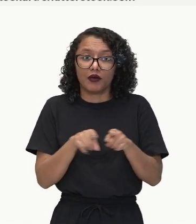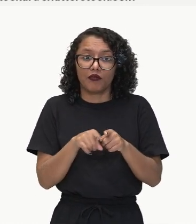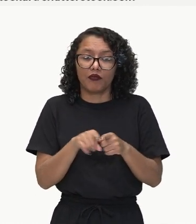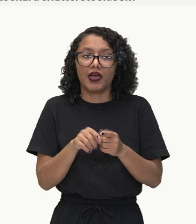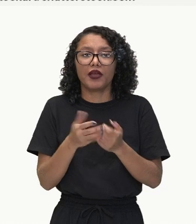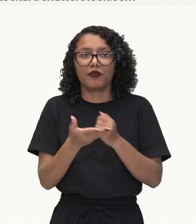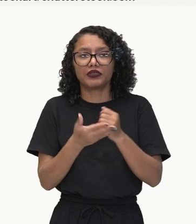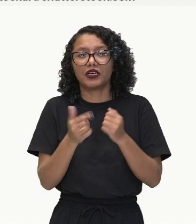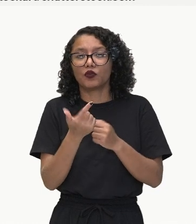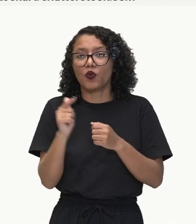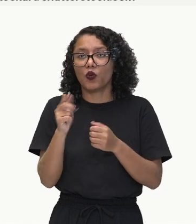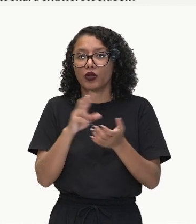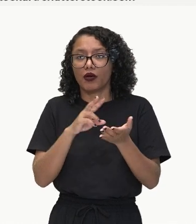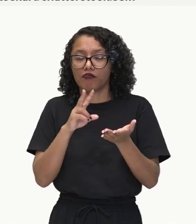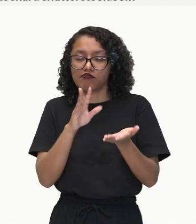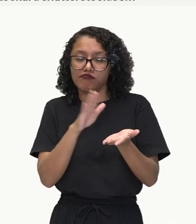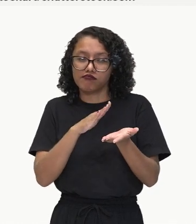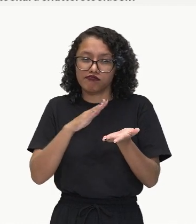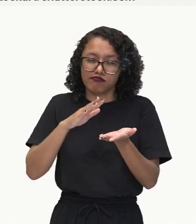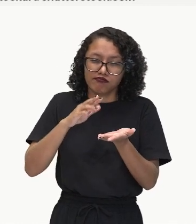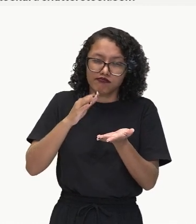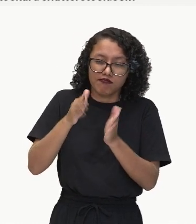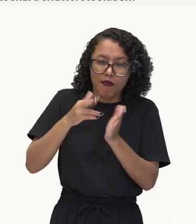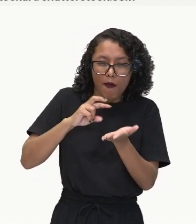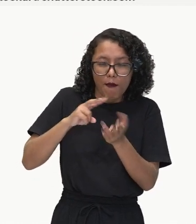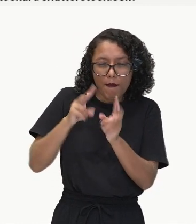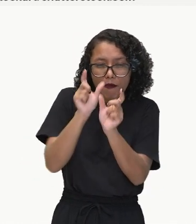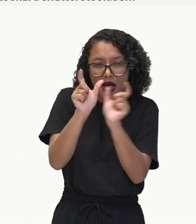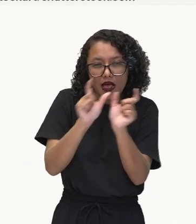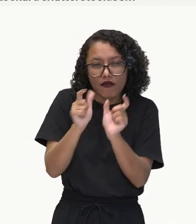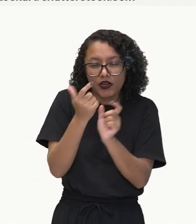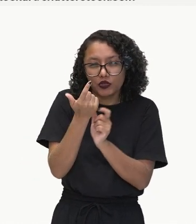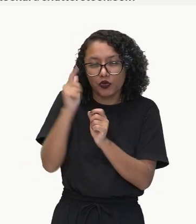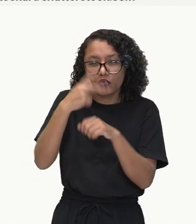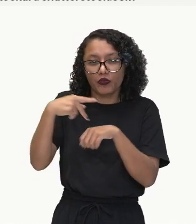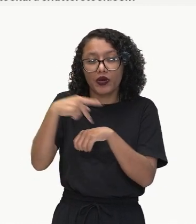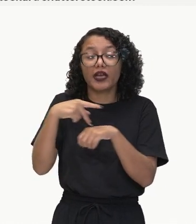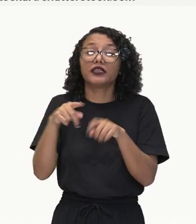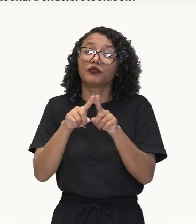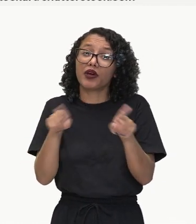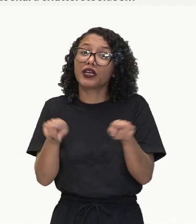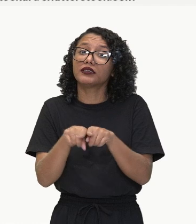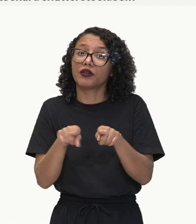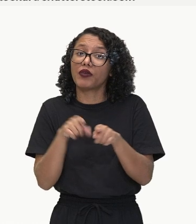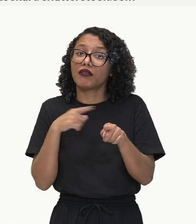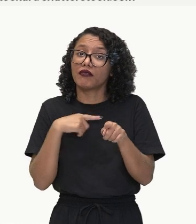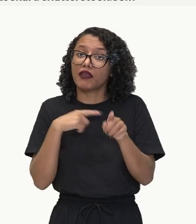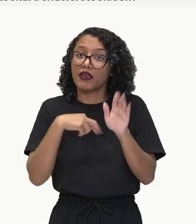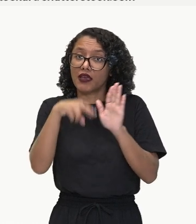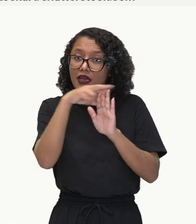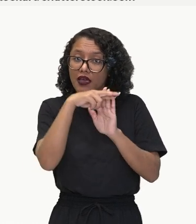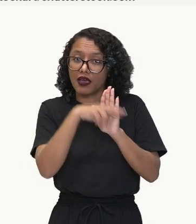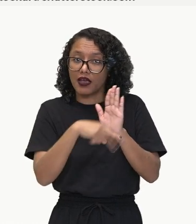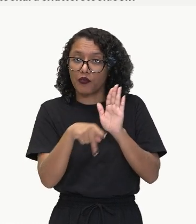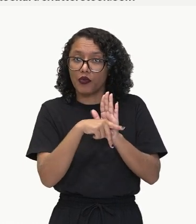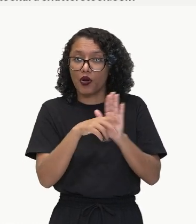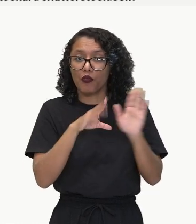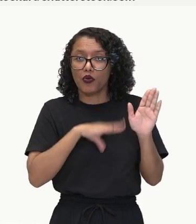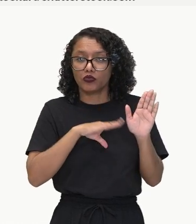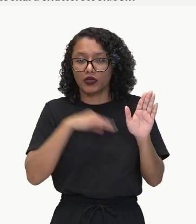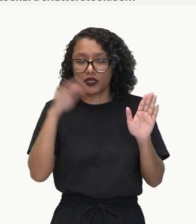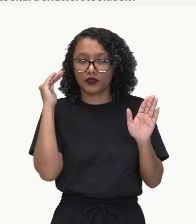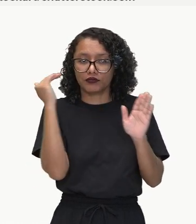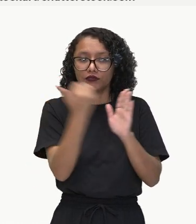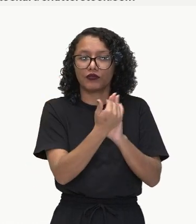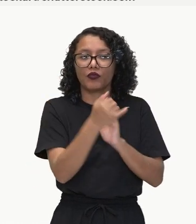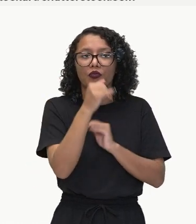palavras estrangeiras, as novas palavras elas obedecem também às regras da língua portuguesa. No caso aí de tuiteiro, por exemplo, o